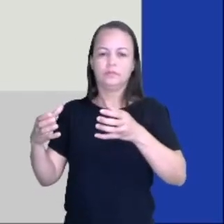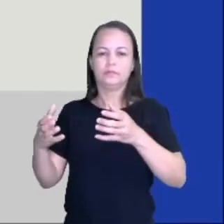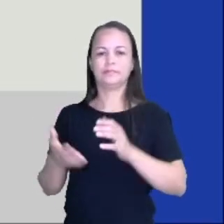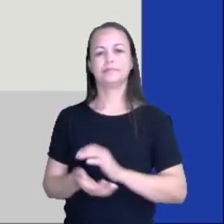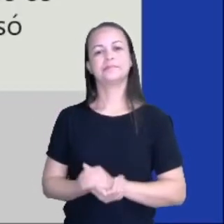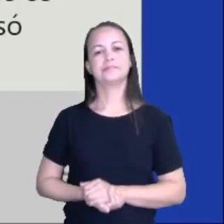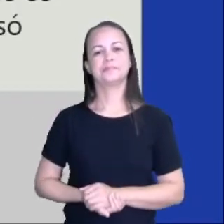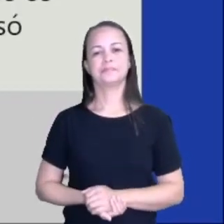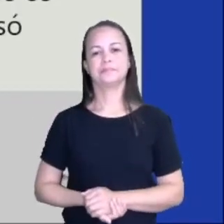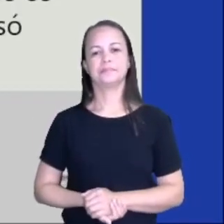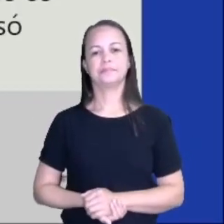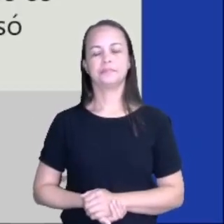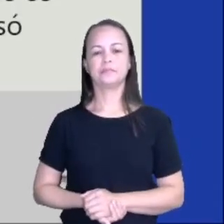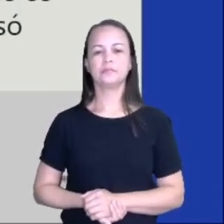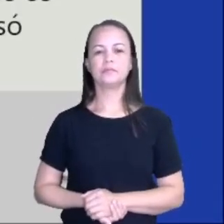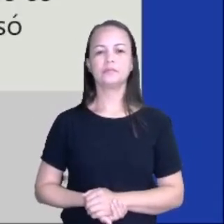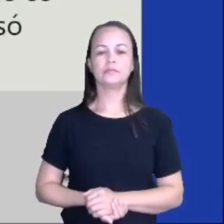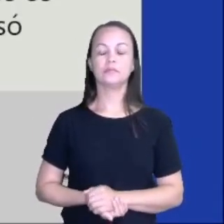caso.